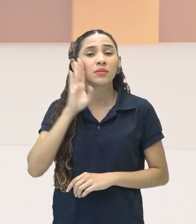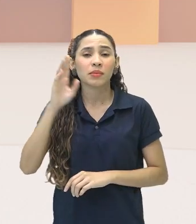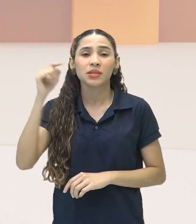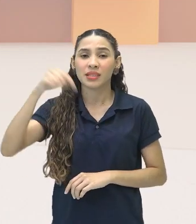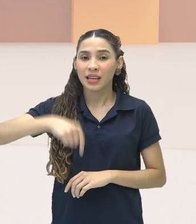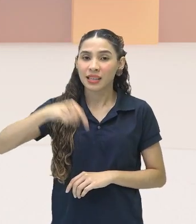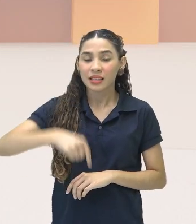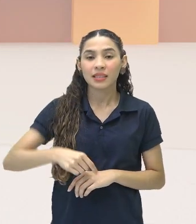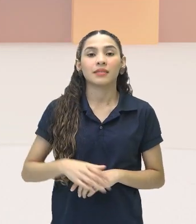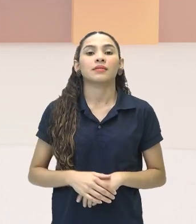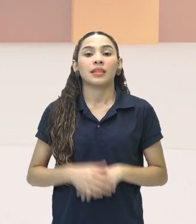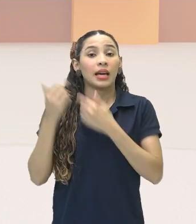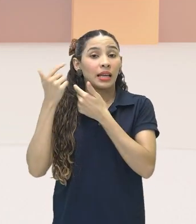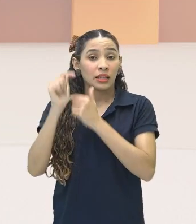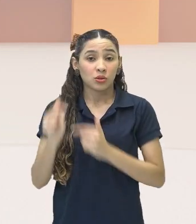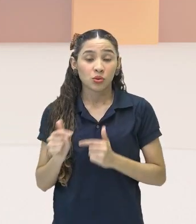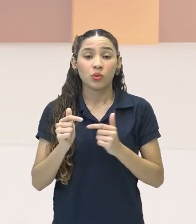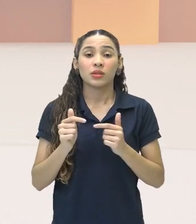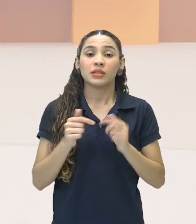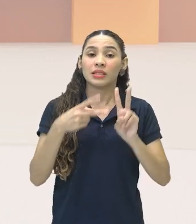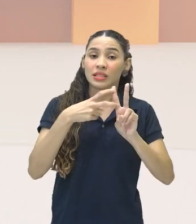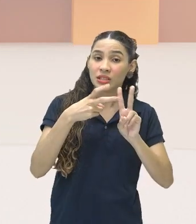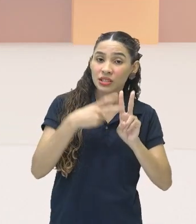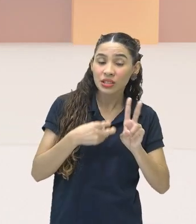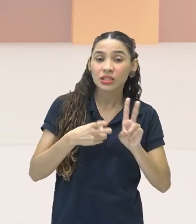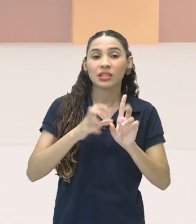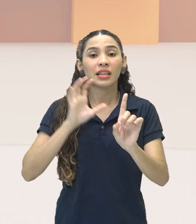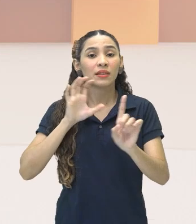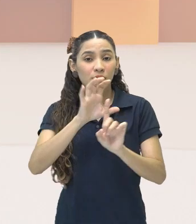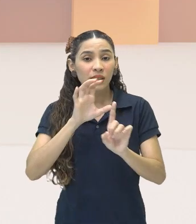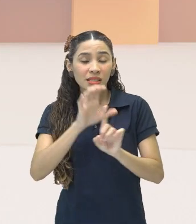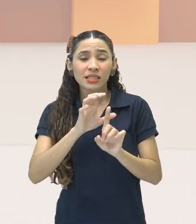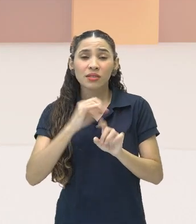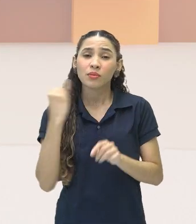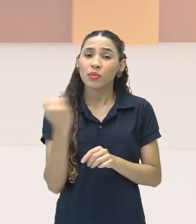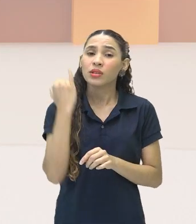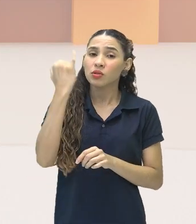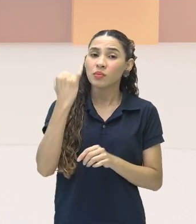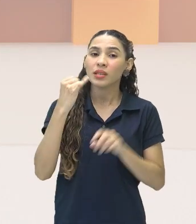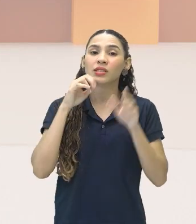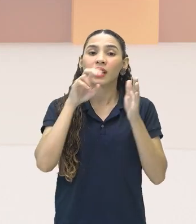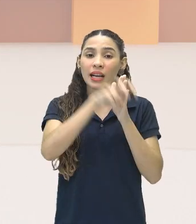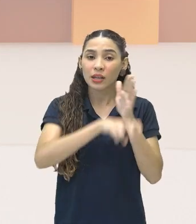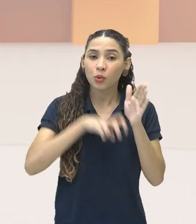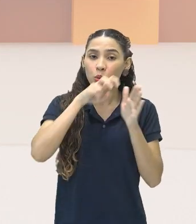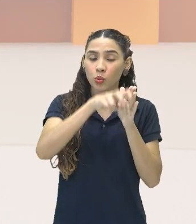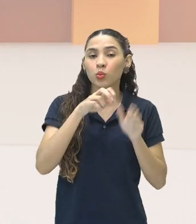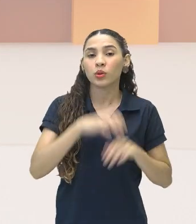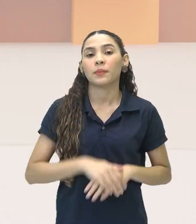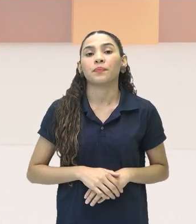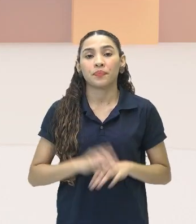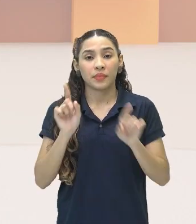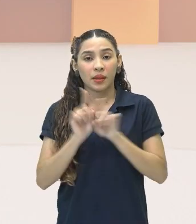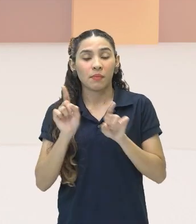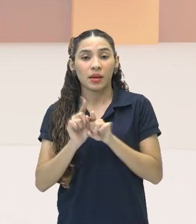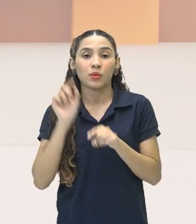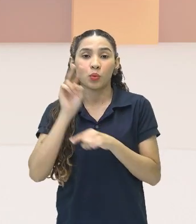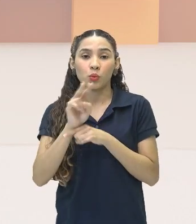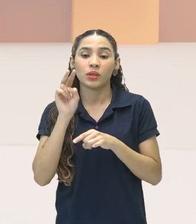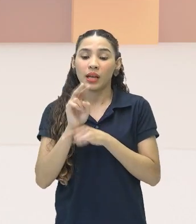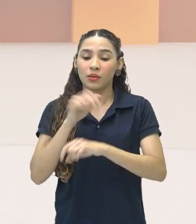As tradições indígenas, por exemplo, elas impactam significativamente a agricultura, a